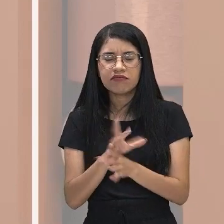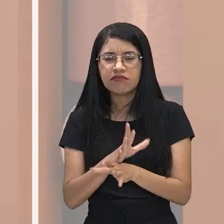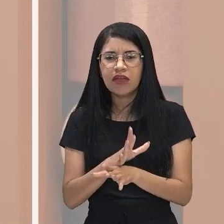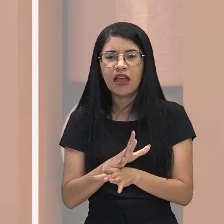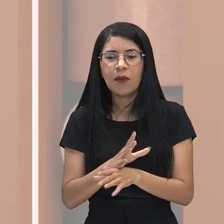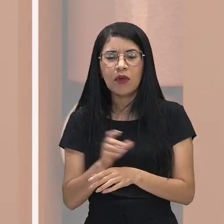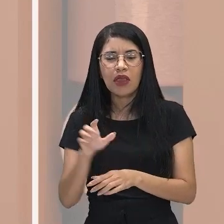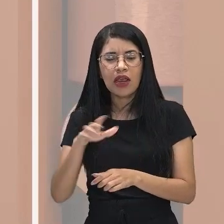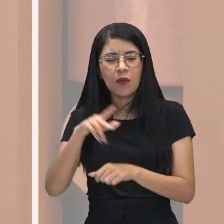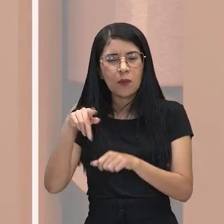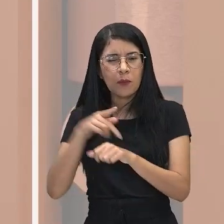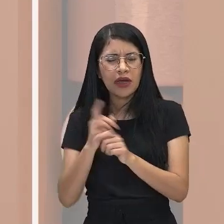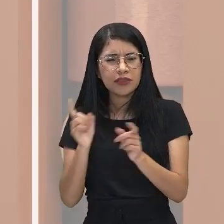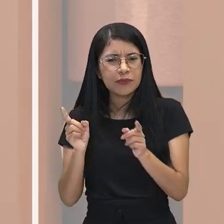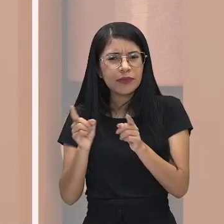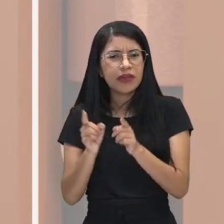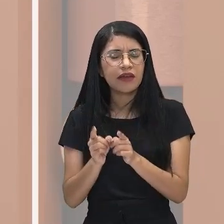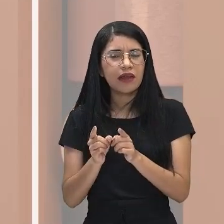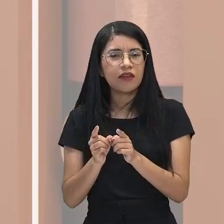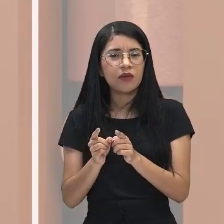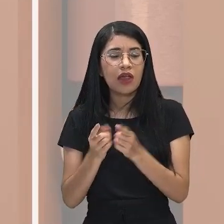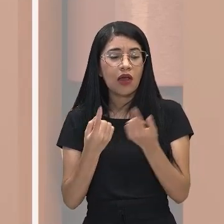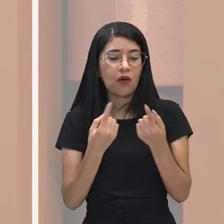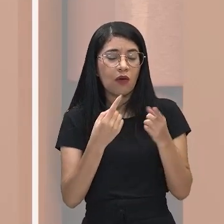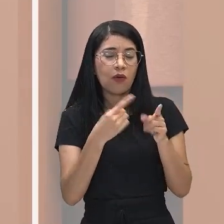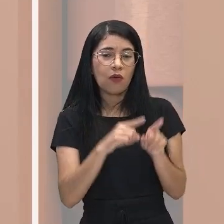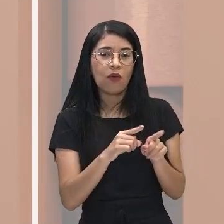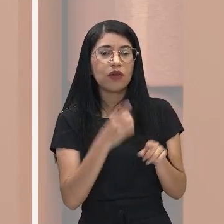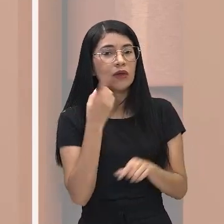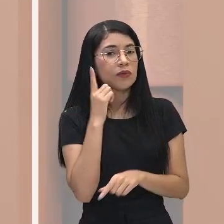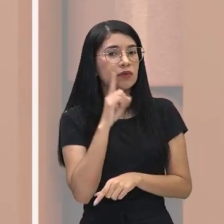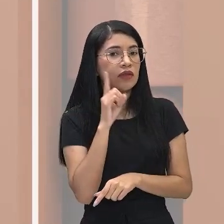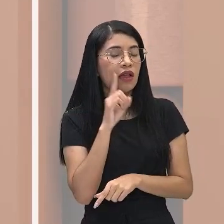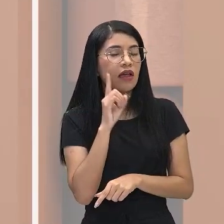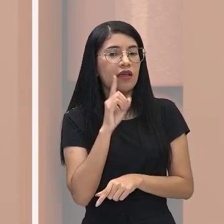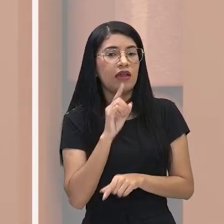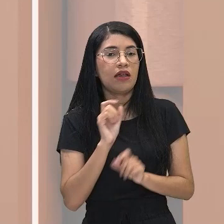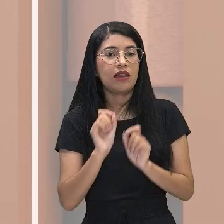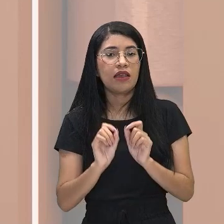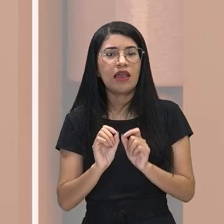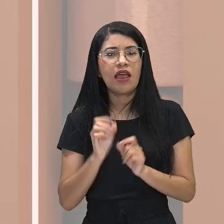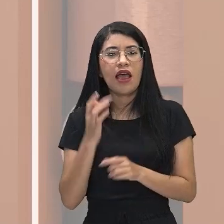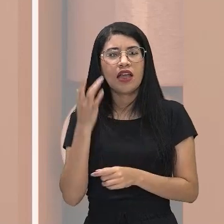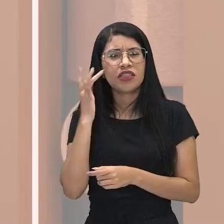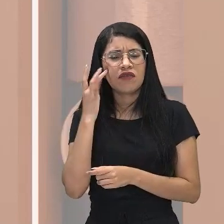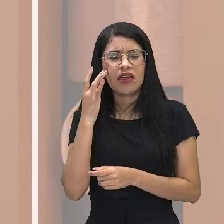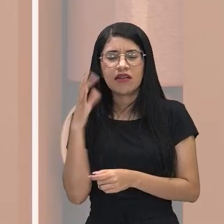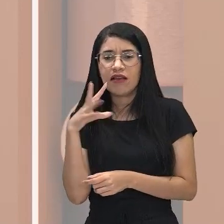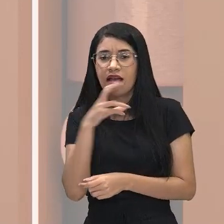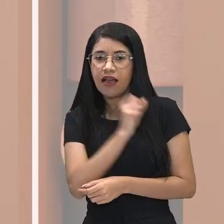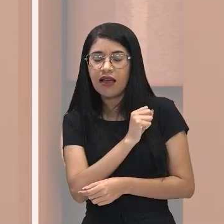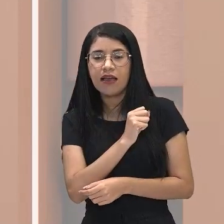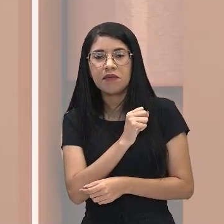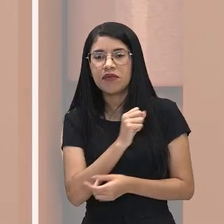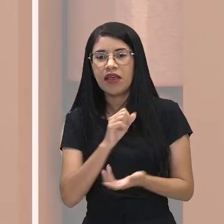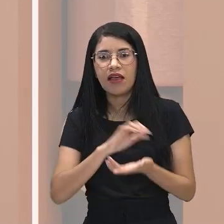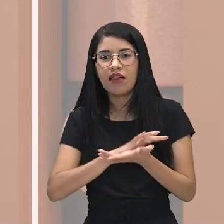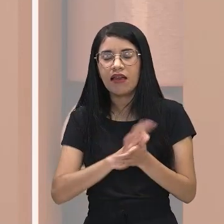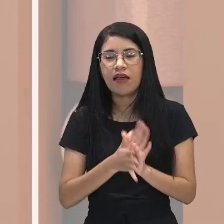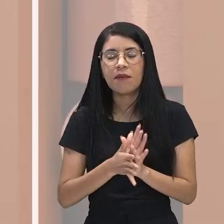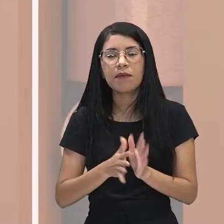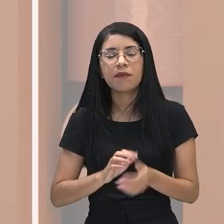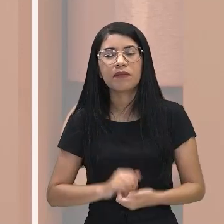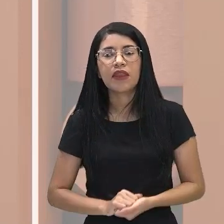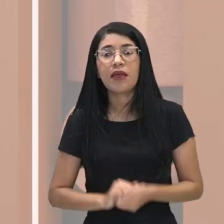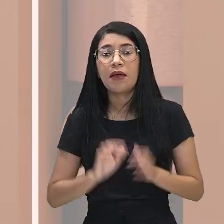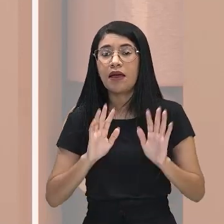o Vietnã do Norte, contra uma superpotência, que é os americanos, imaginavam que ia ser uma guerra rápida. Mas não foi isso que aconteceu, tá,